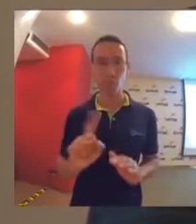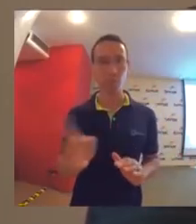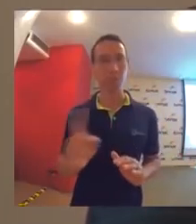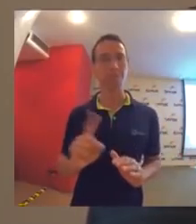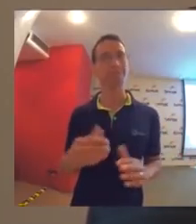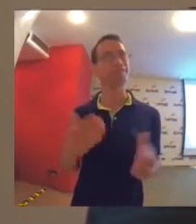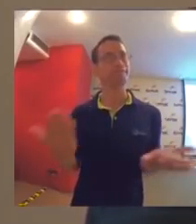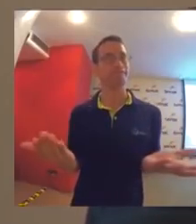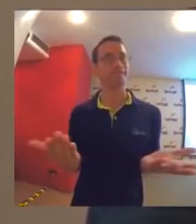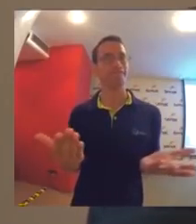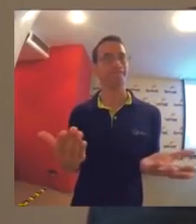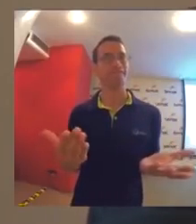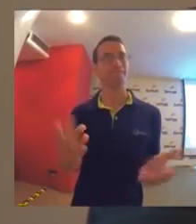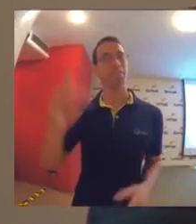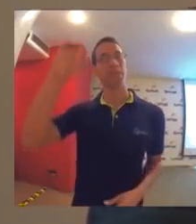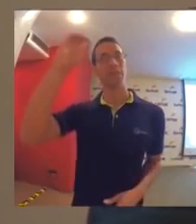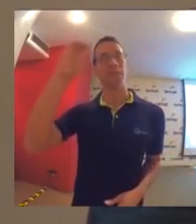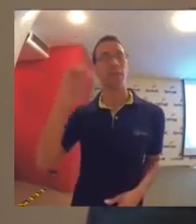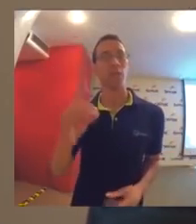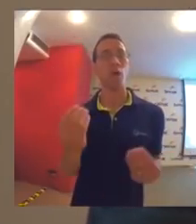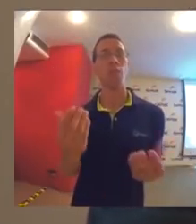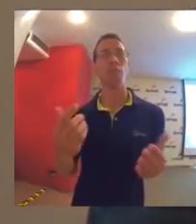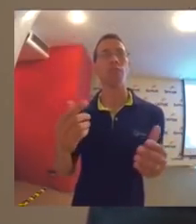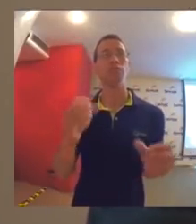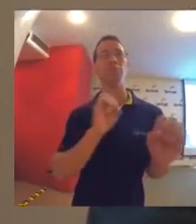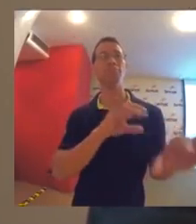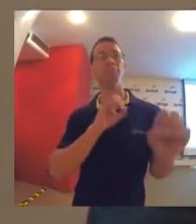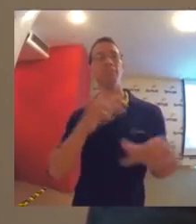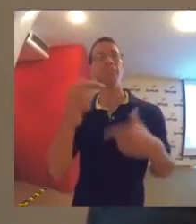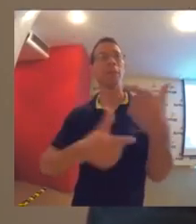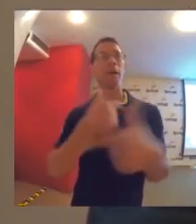eu não tinha direito de continuar a trabalhar assim.